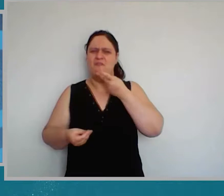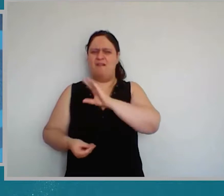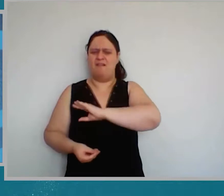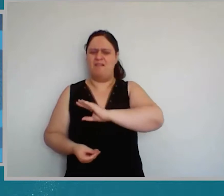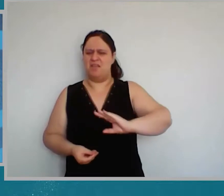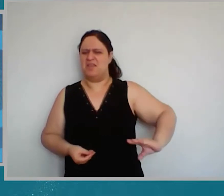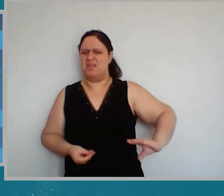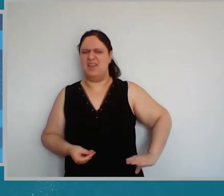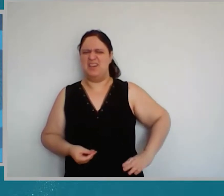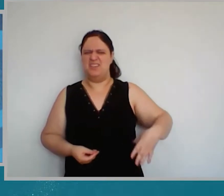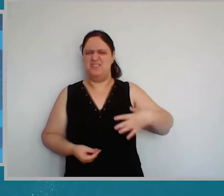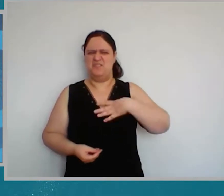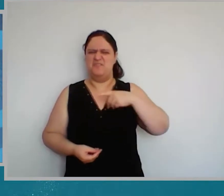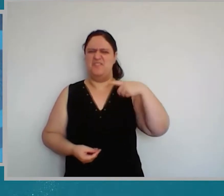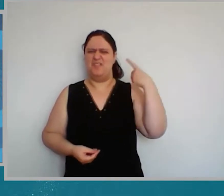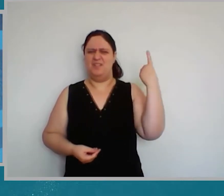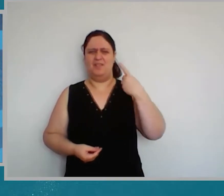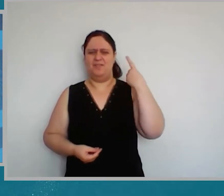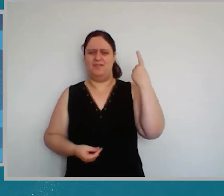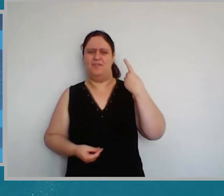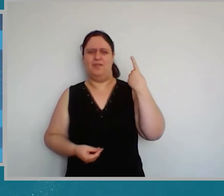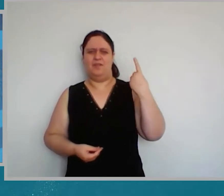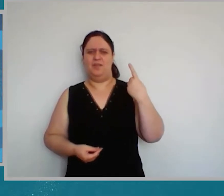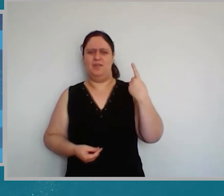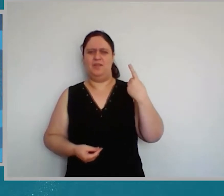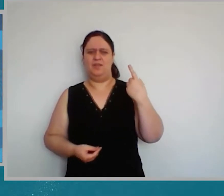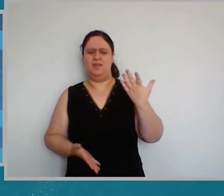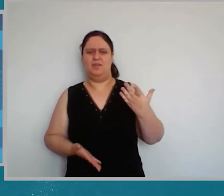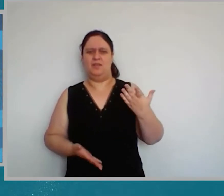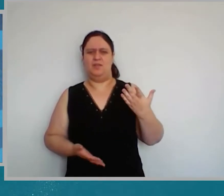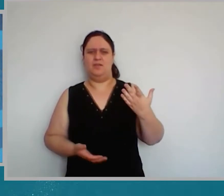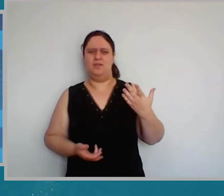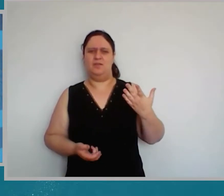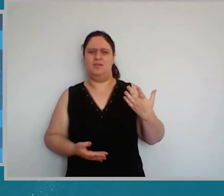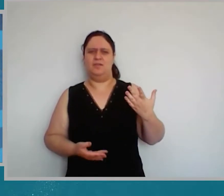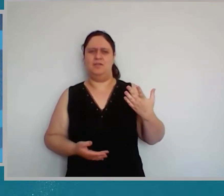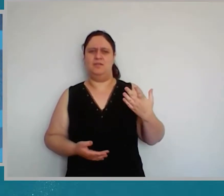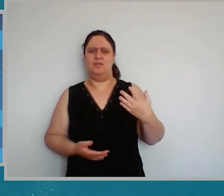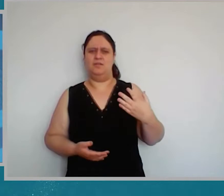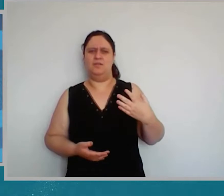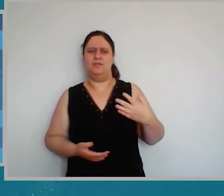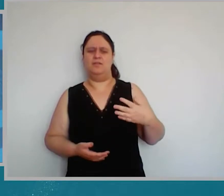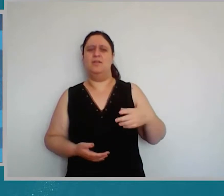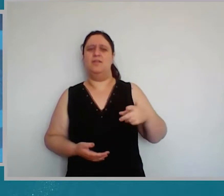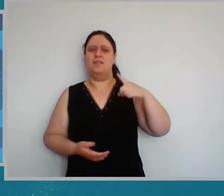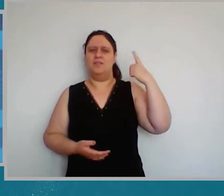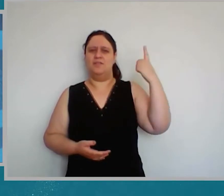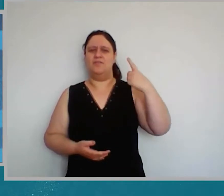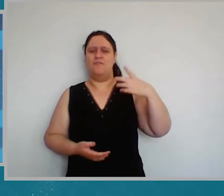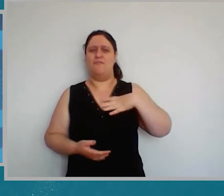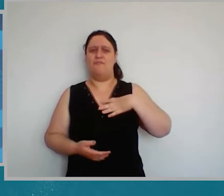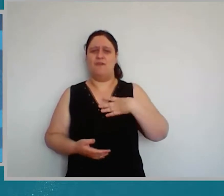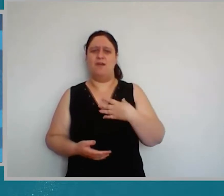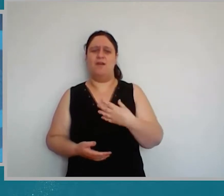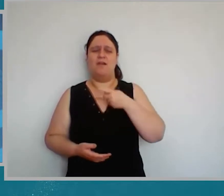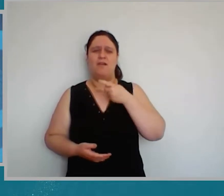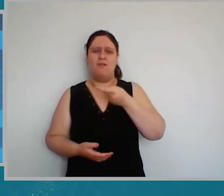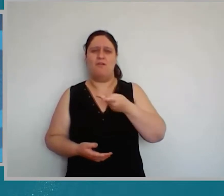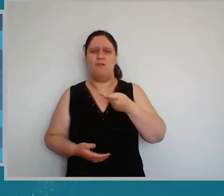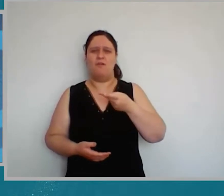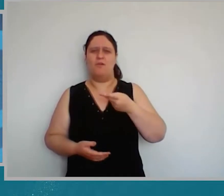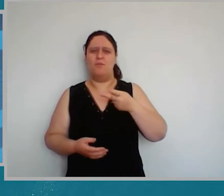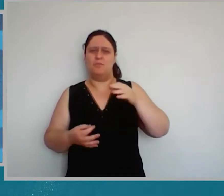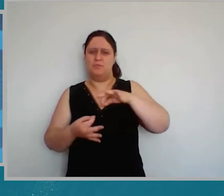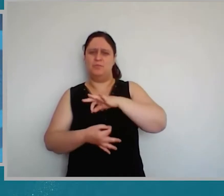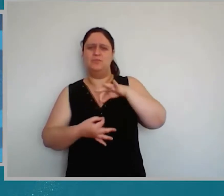Davi falou pelo Espírito Santo: disse Senhor ao meu Senhor: assenta-te à minha direita,